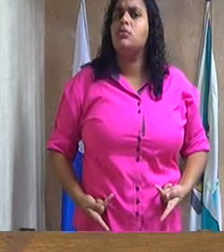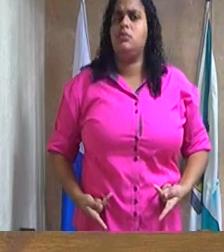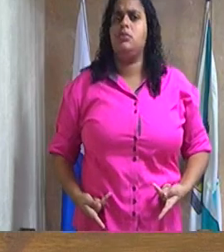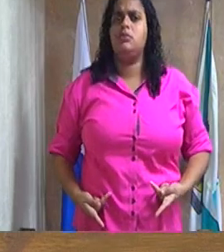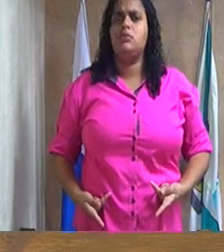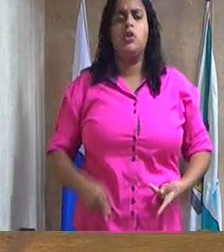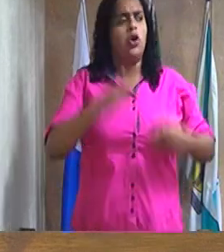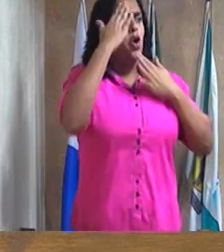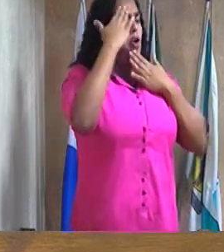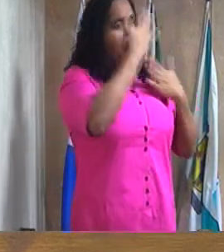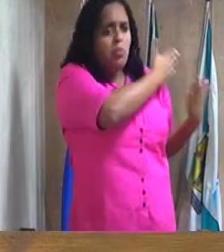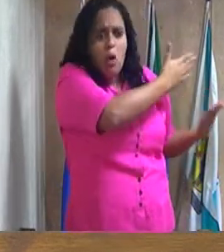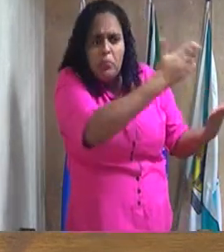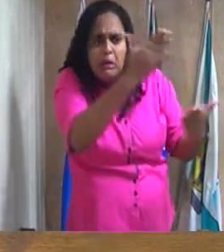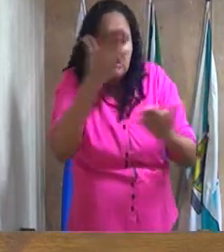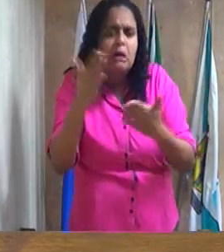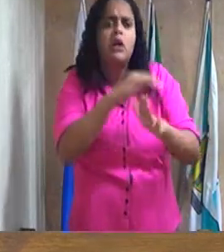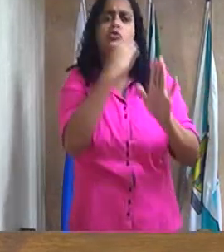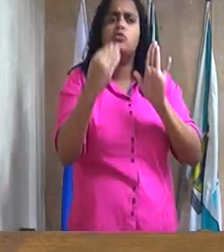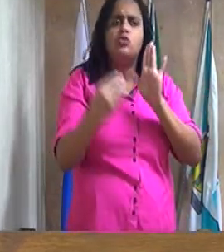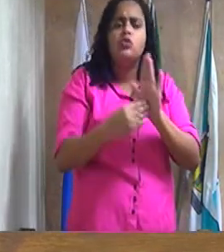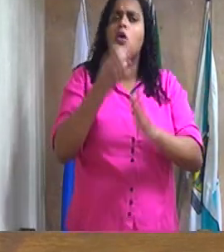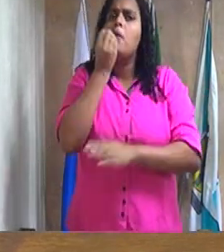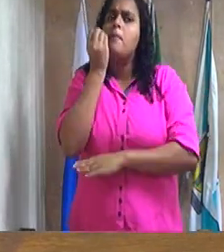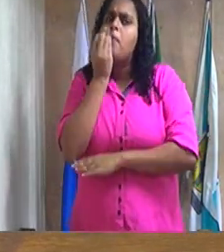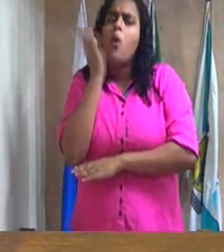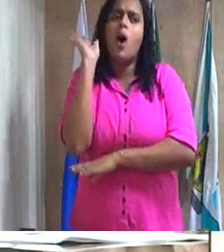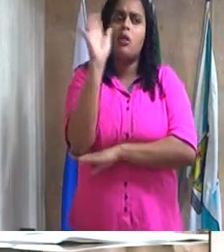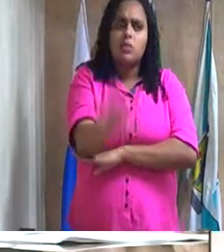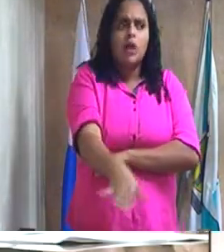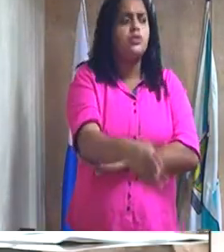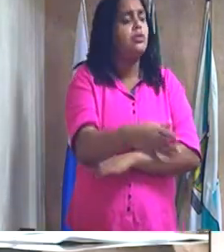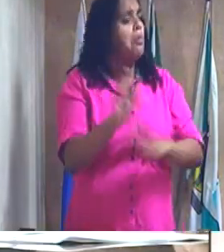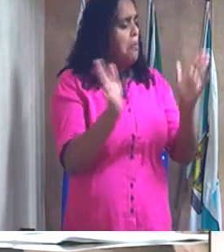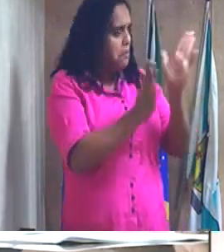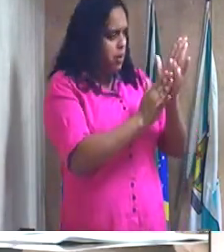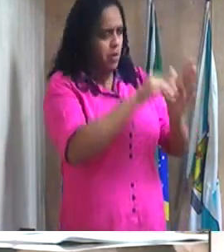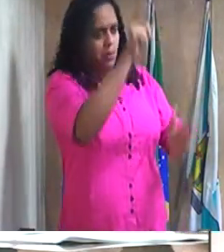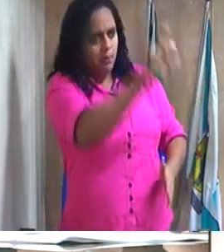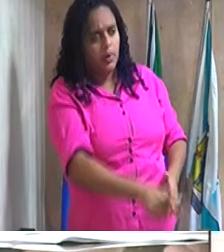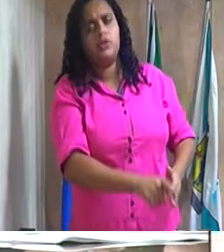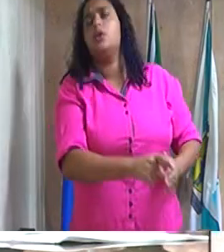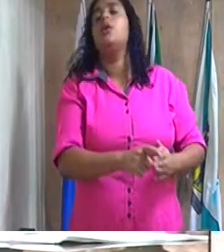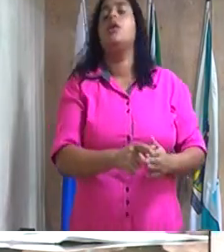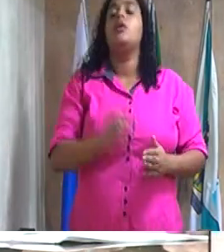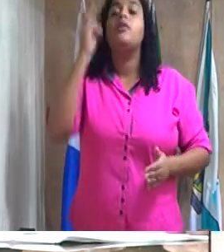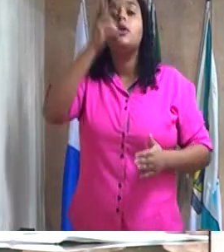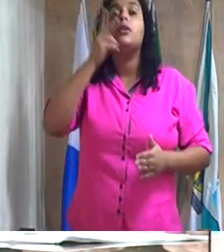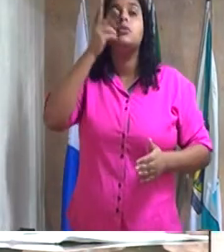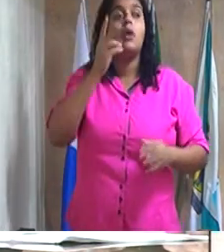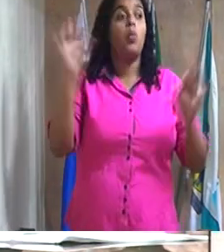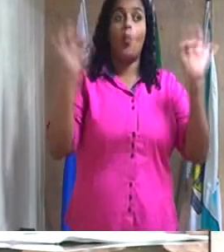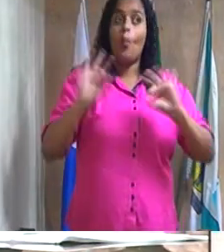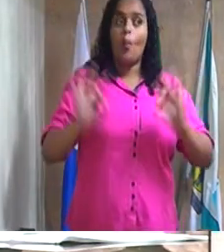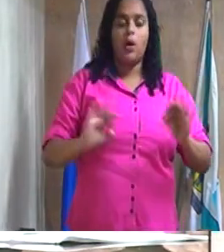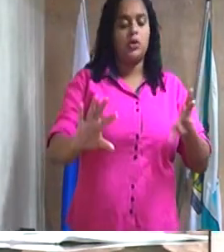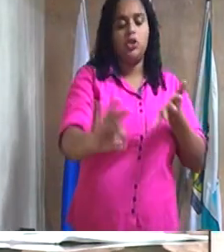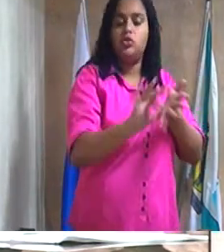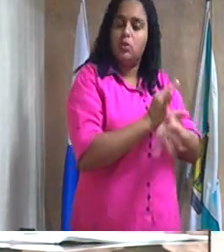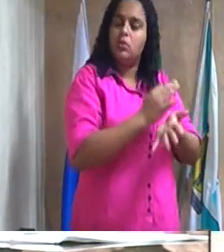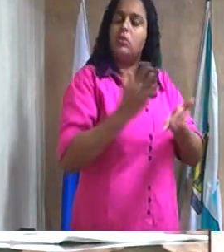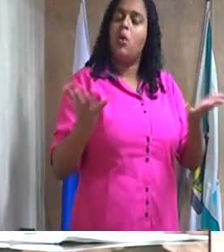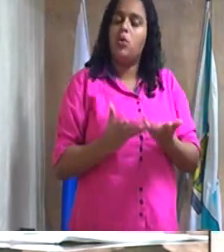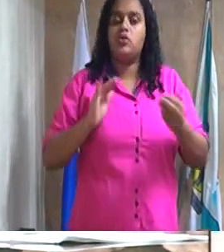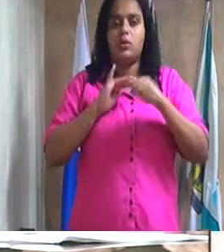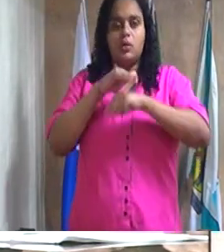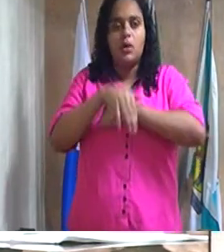muito obrigado a todos vocês e tenham uma boa tarde. Parabéns, vereador. Não havendo mais nenhum inscrito nessa noite,